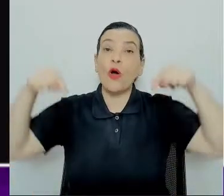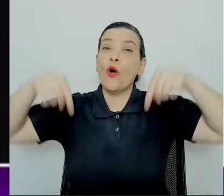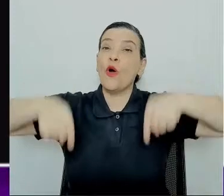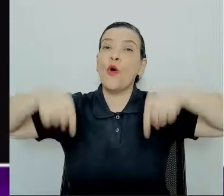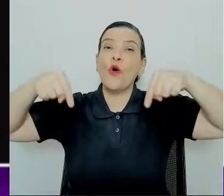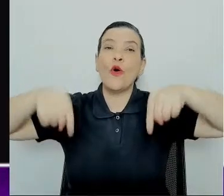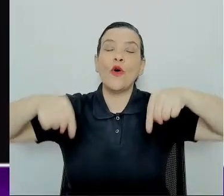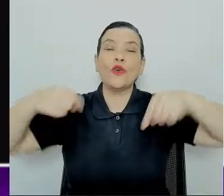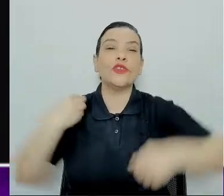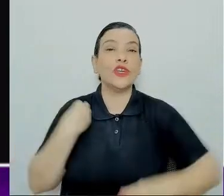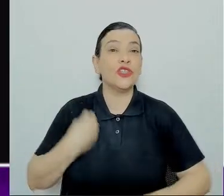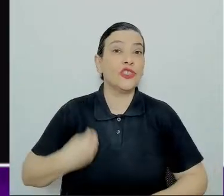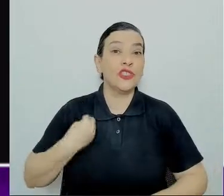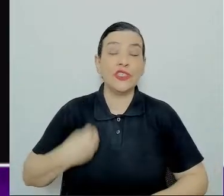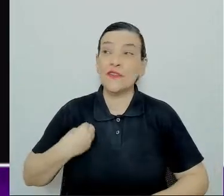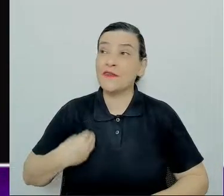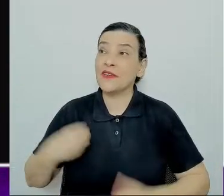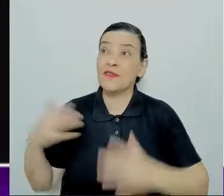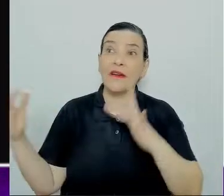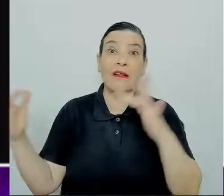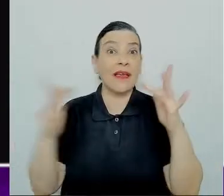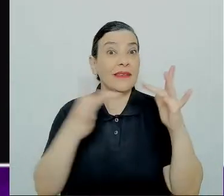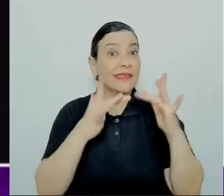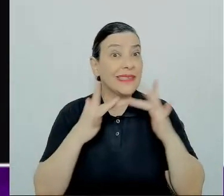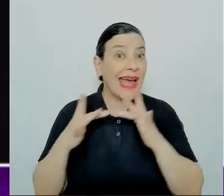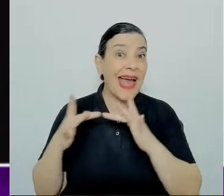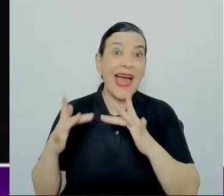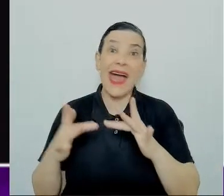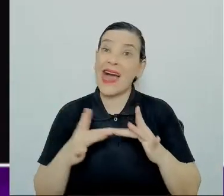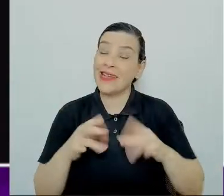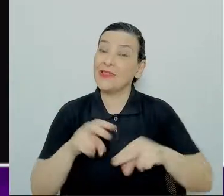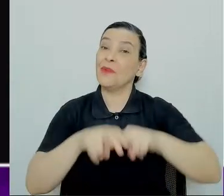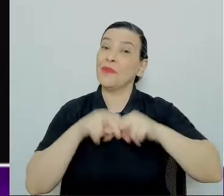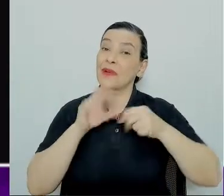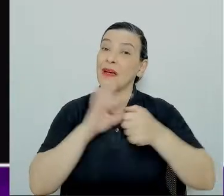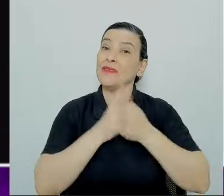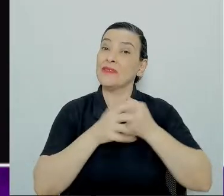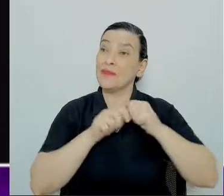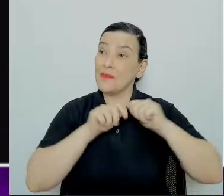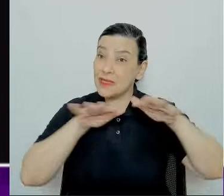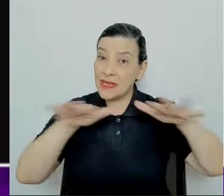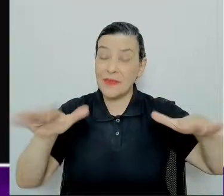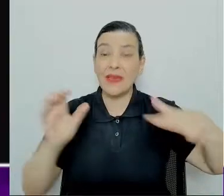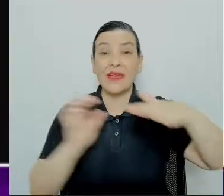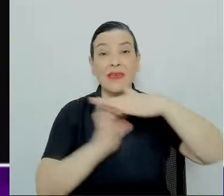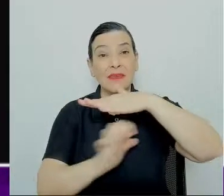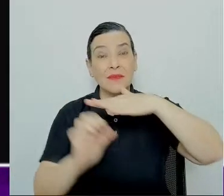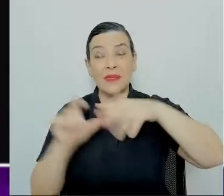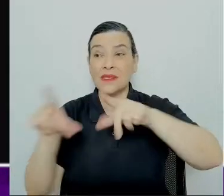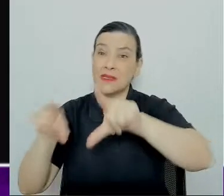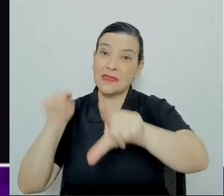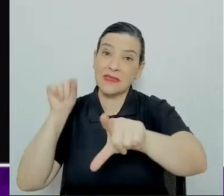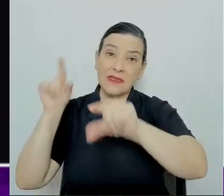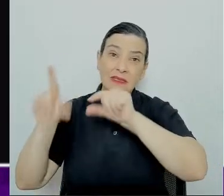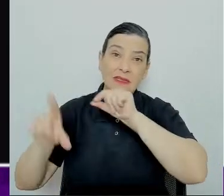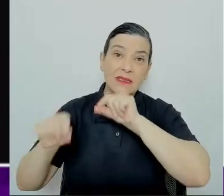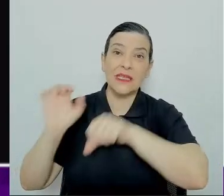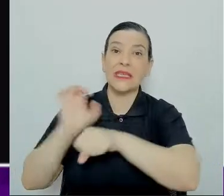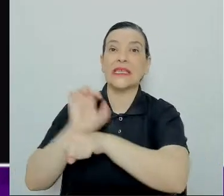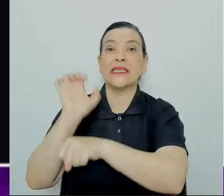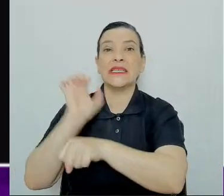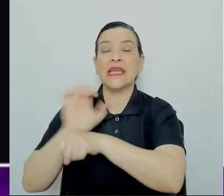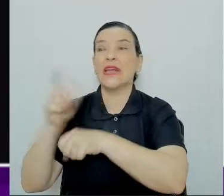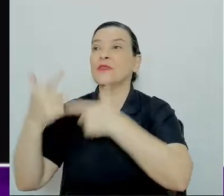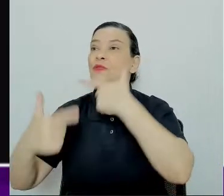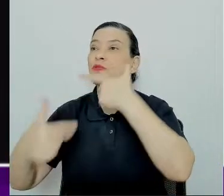extremamente conectado, onde, através da pandemia, muitas empresas estão contratando pessoas de outros estados, dentro